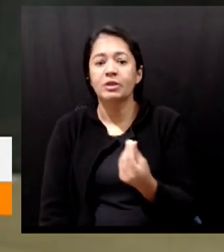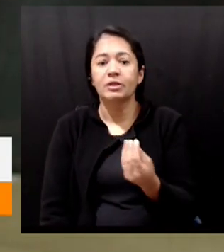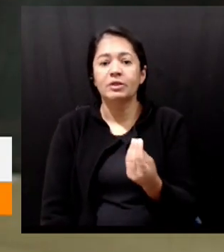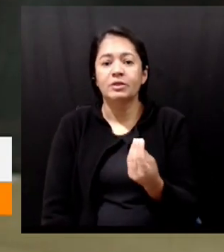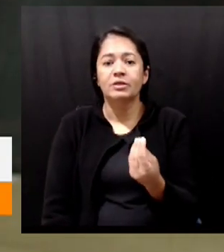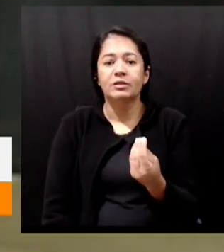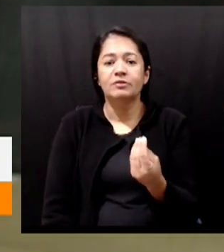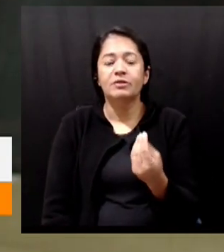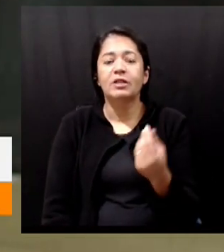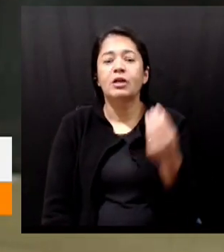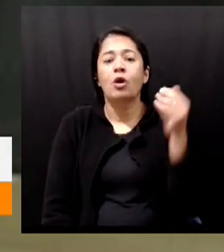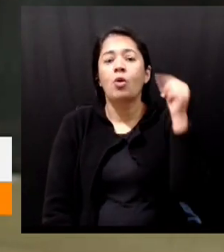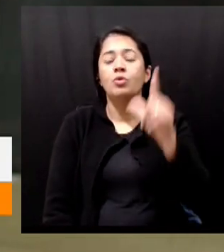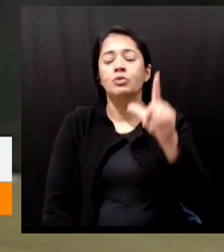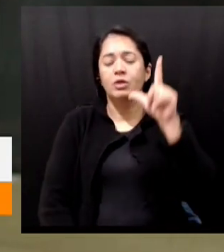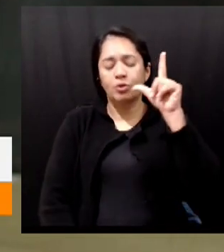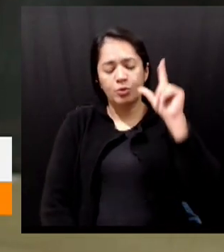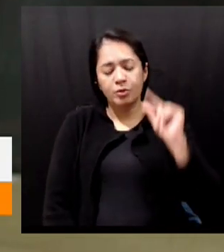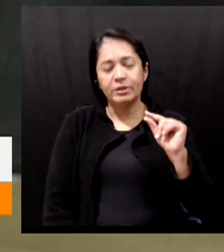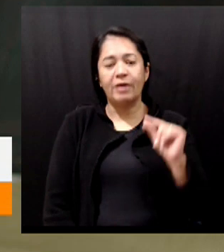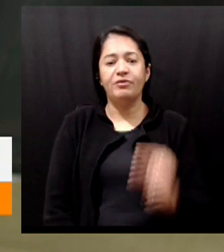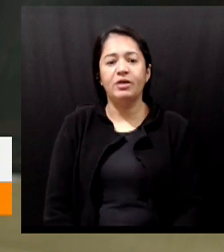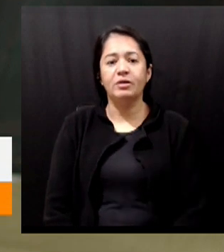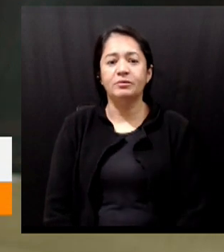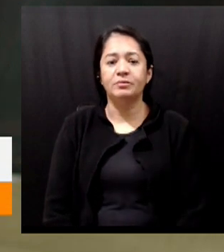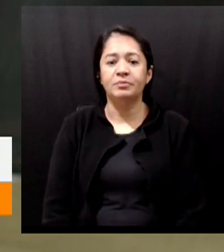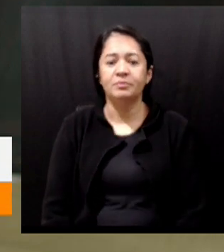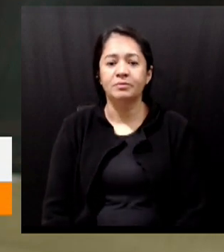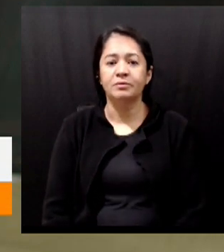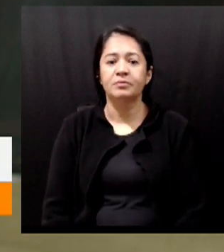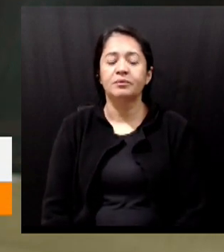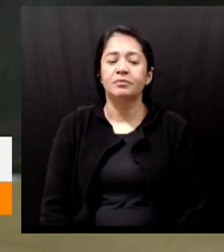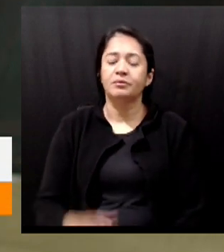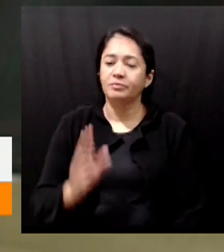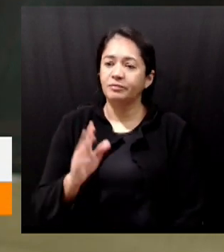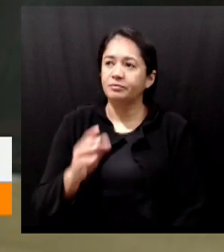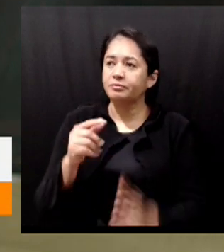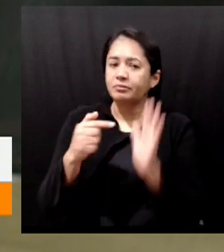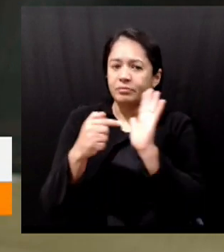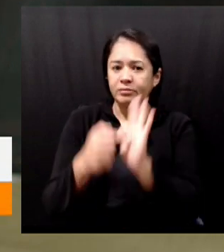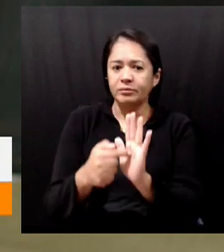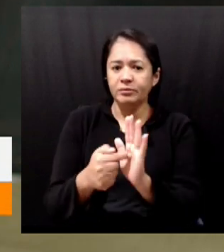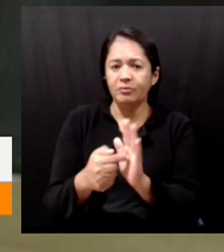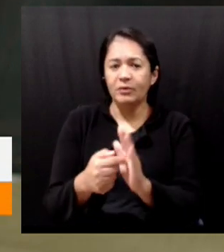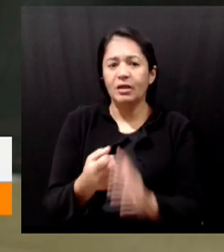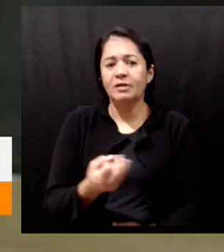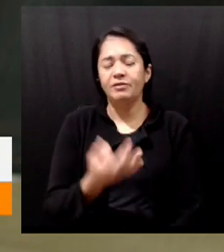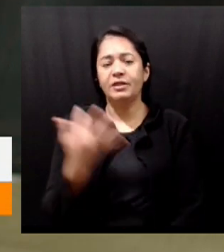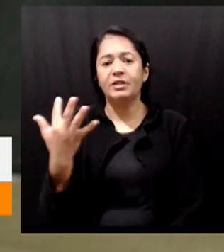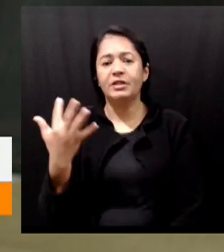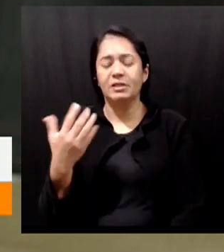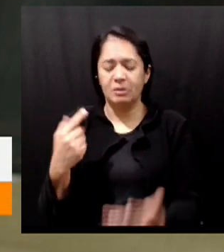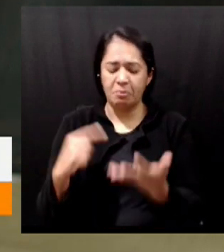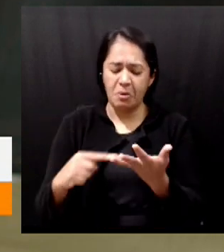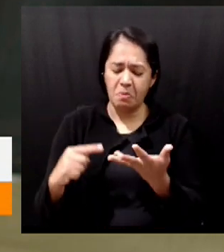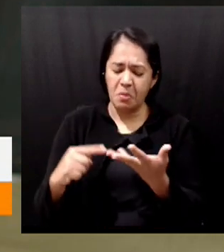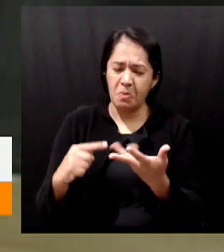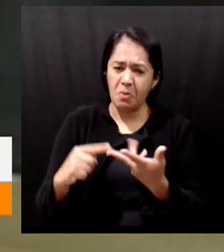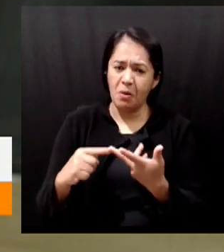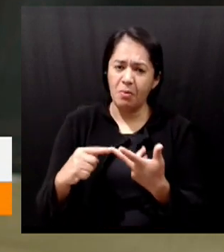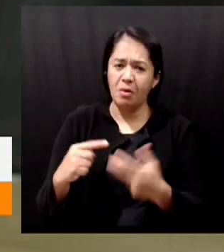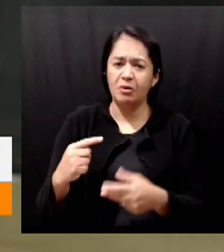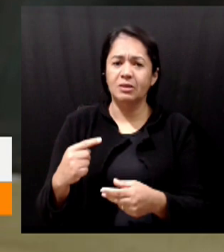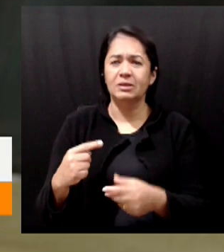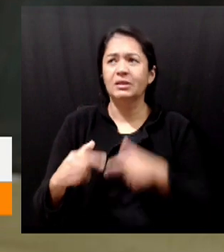né? Então, eu já pergunto para a Lucilene, essa carga excessiva que recai sobre as mulheres, né?